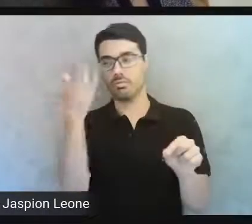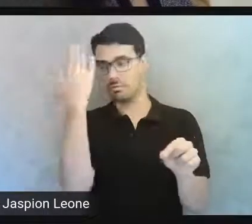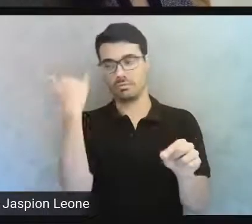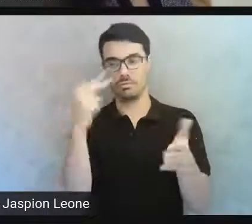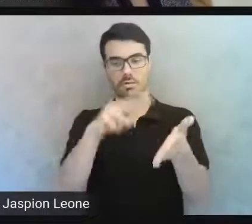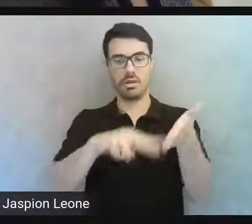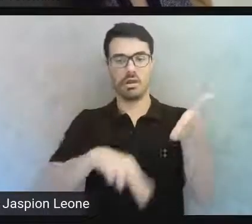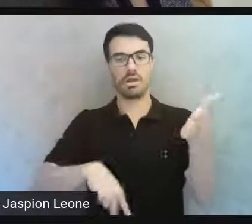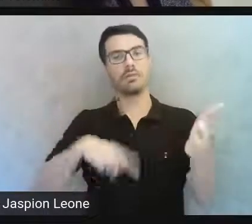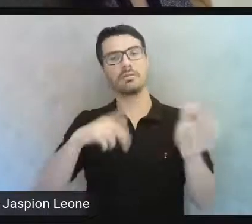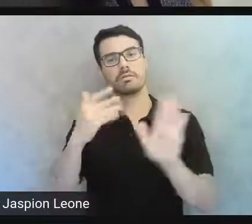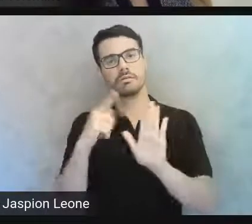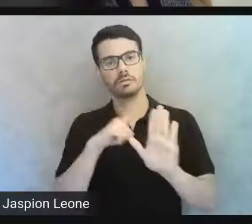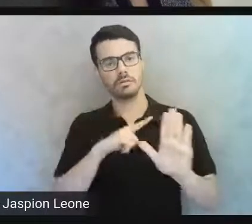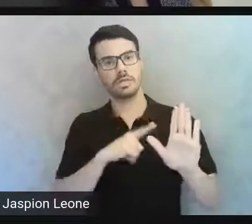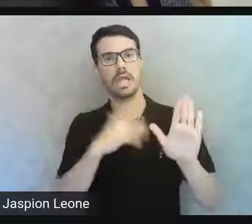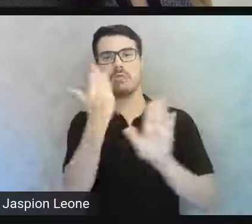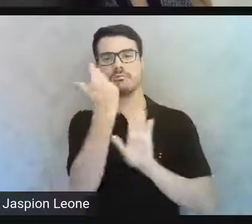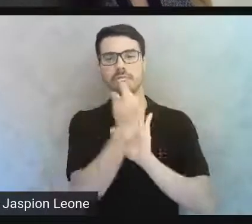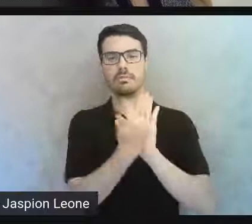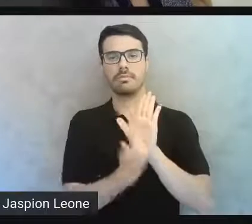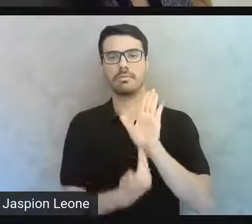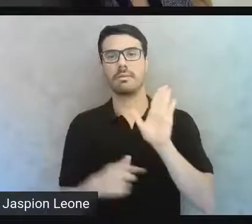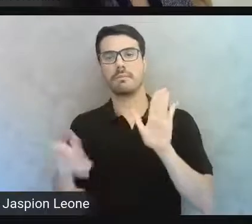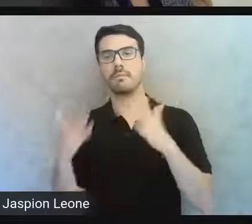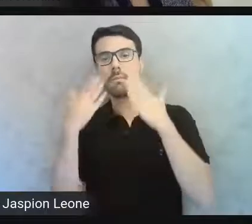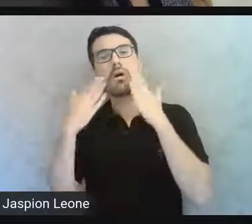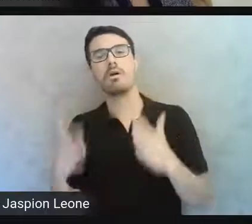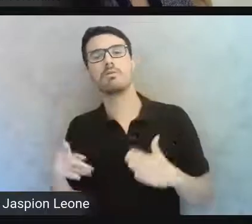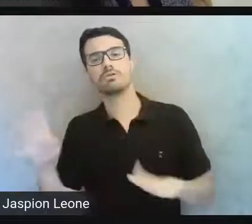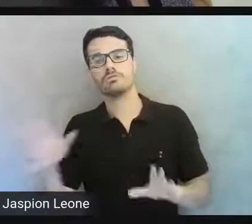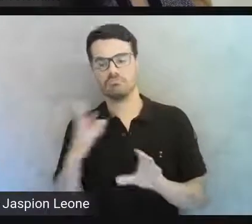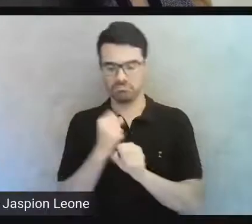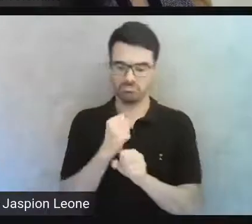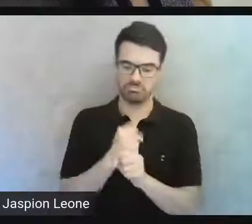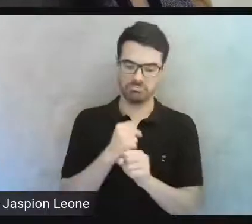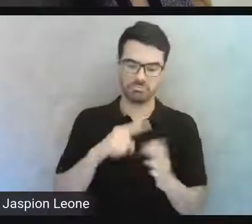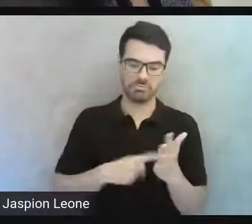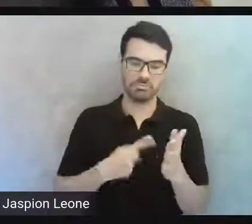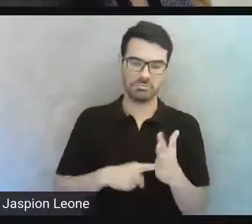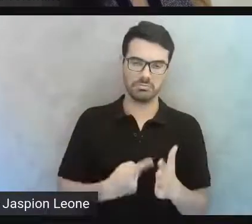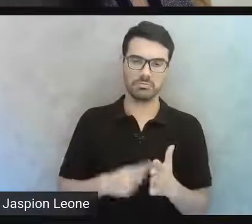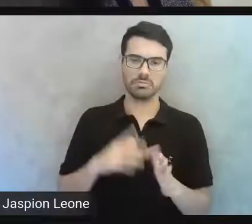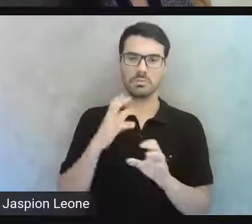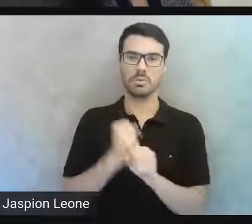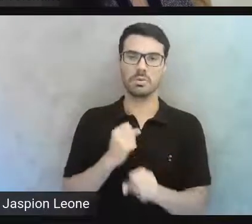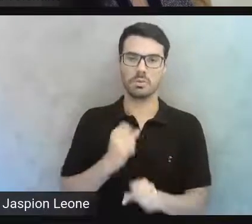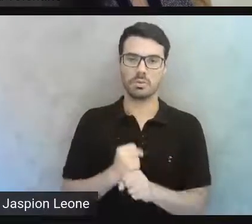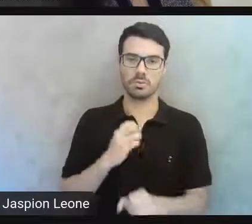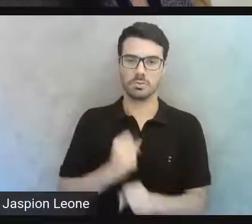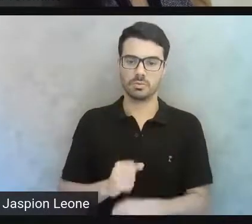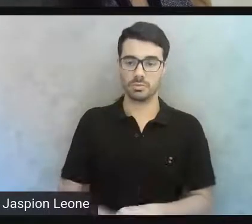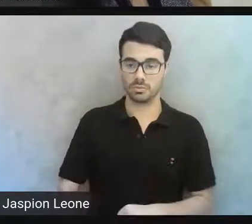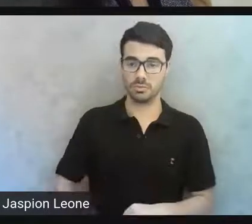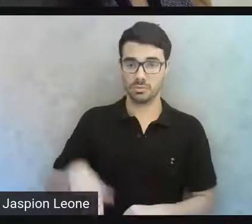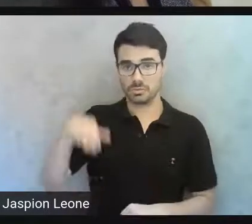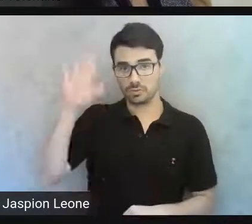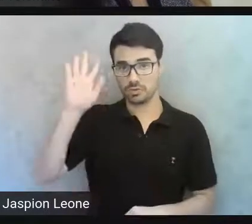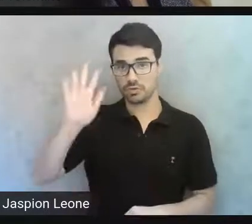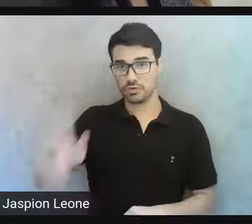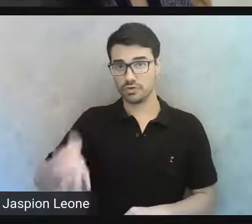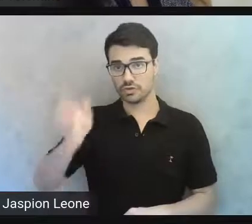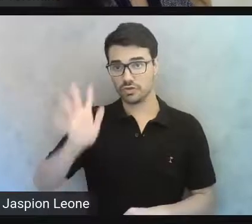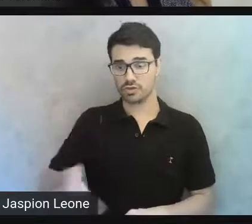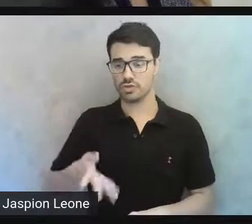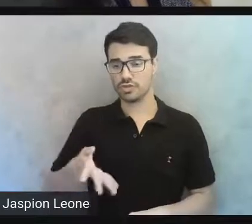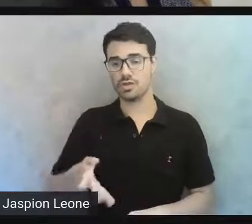você está seguindo uma lista de compras. Mostra para a criança que você está fazendo as continhas. Aí ela vai crescendo um pouquinho mais, você já vai dando uma